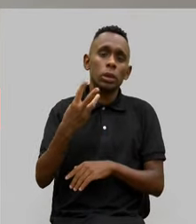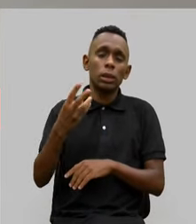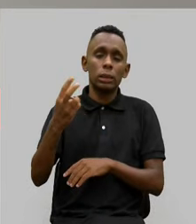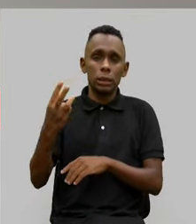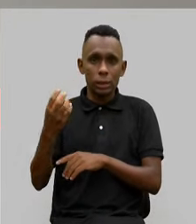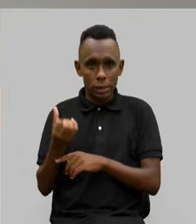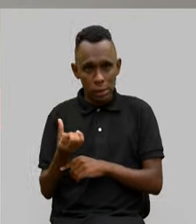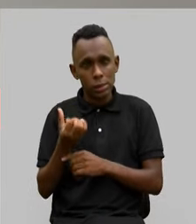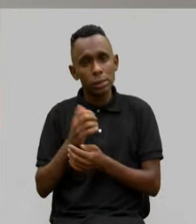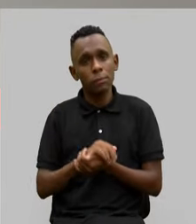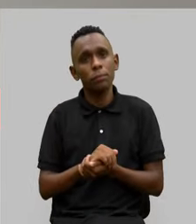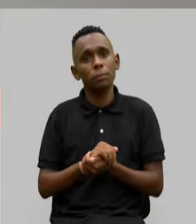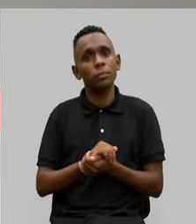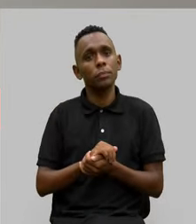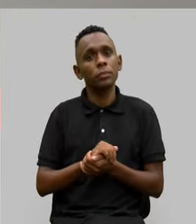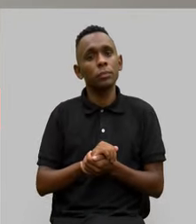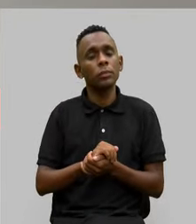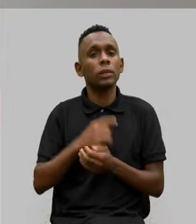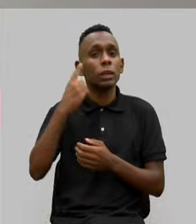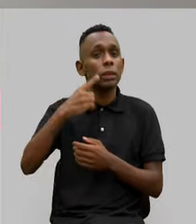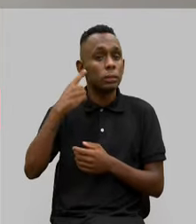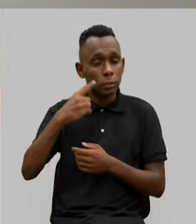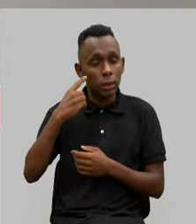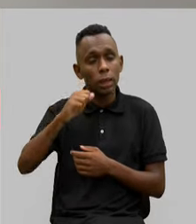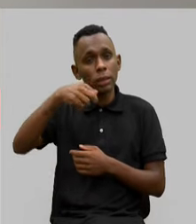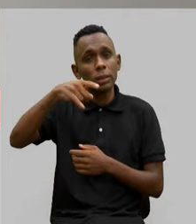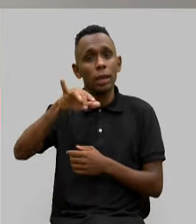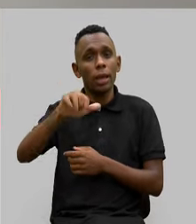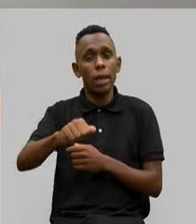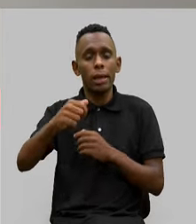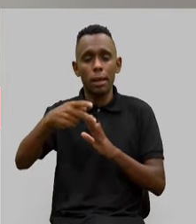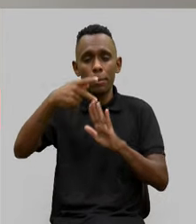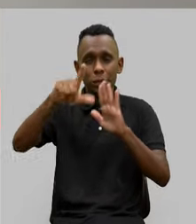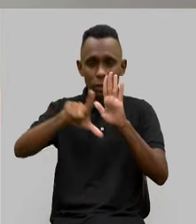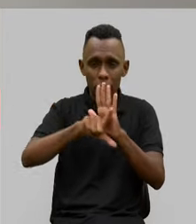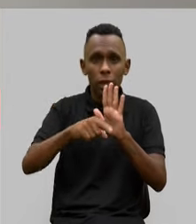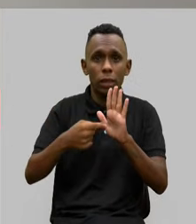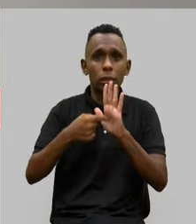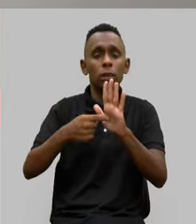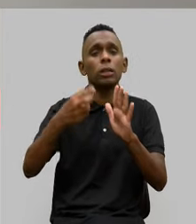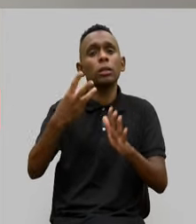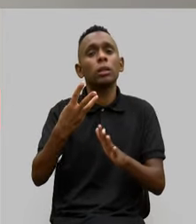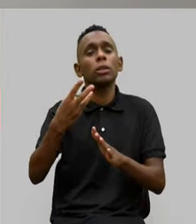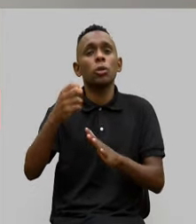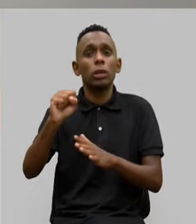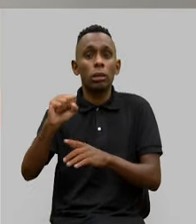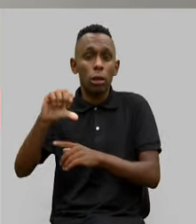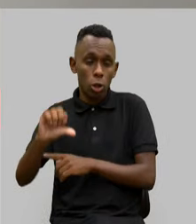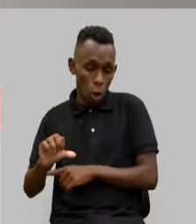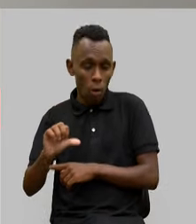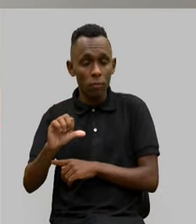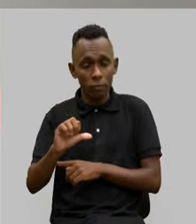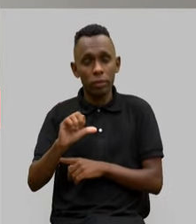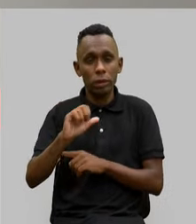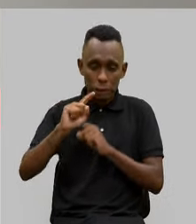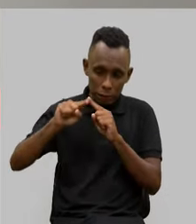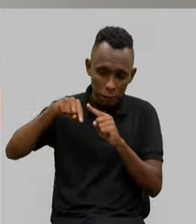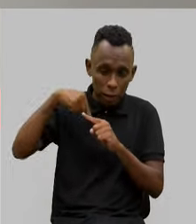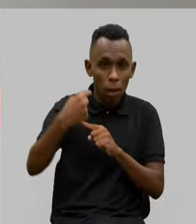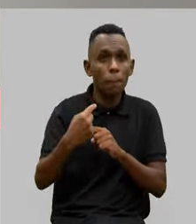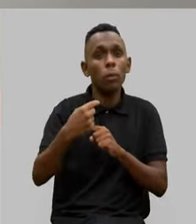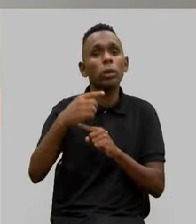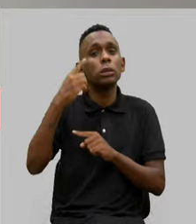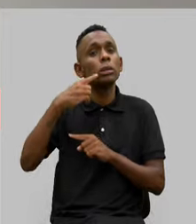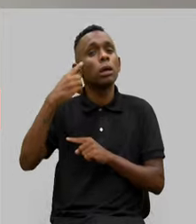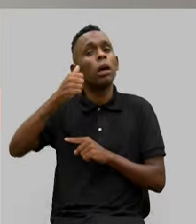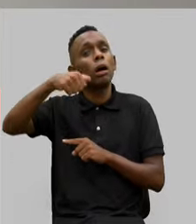36 depois a deputada Andreia de Jesus apresentou o projeto de lei 389 depois a deputada